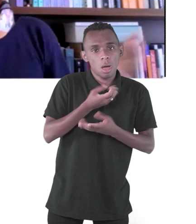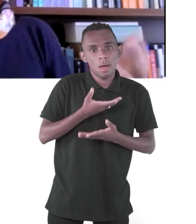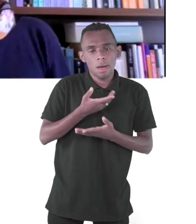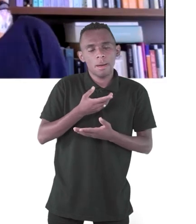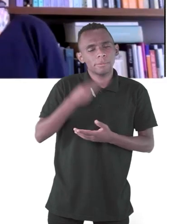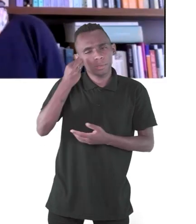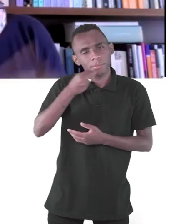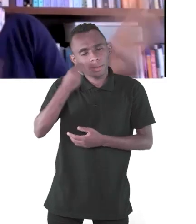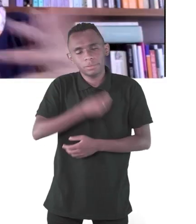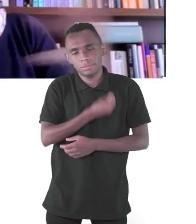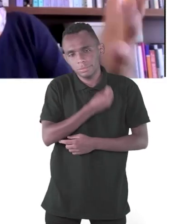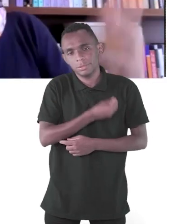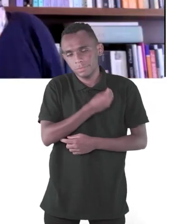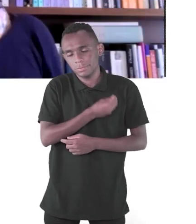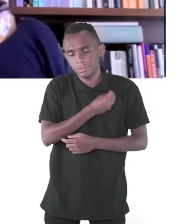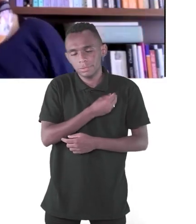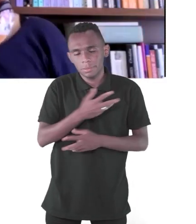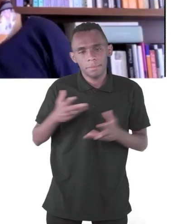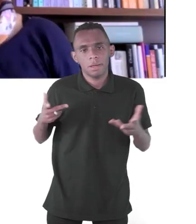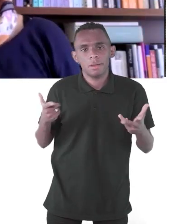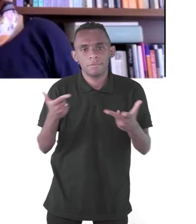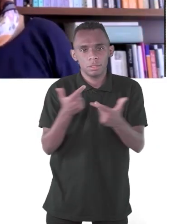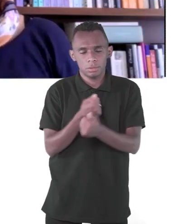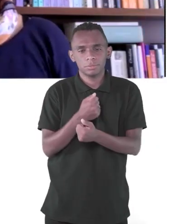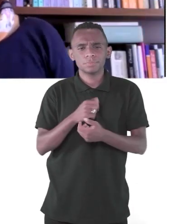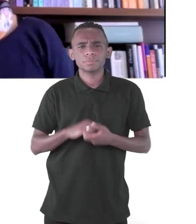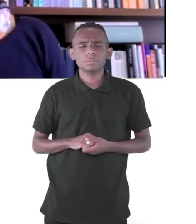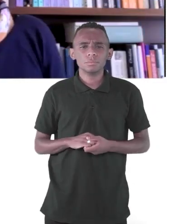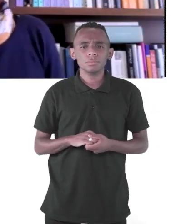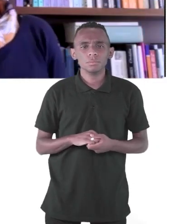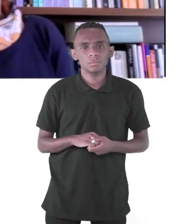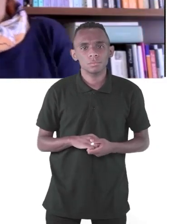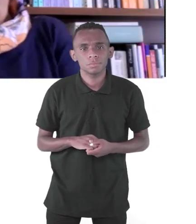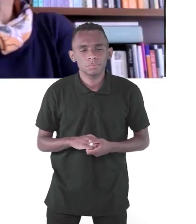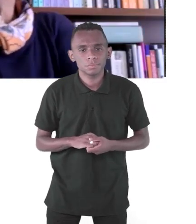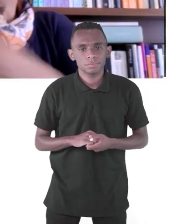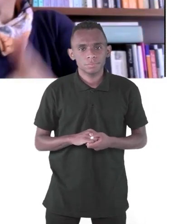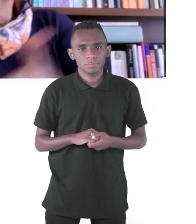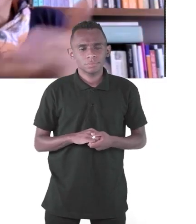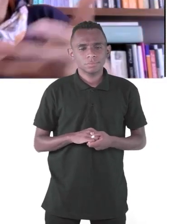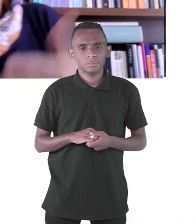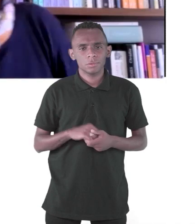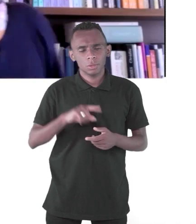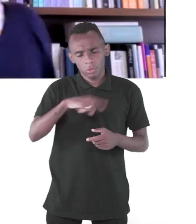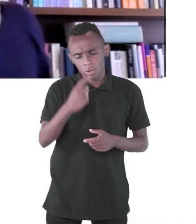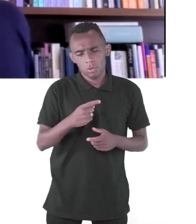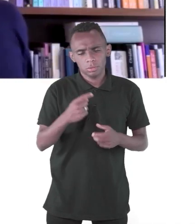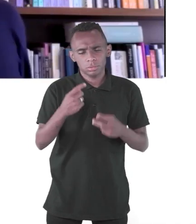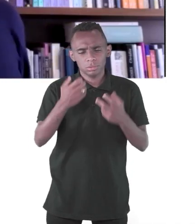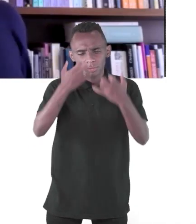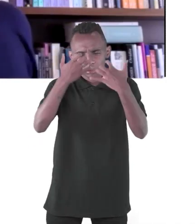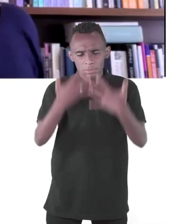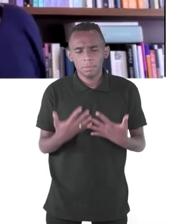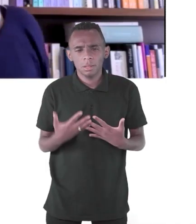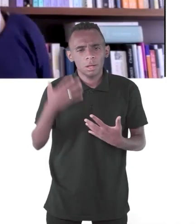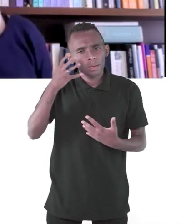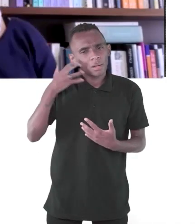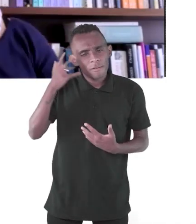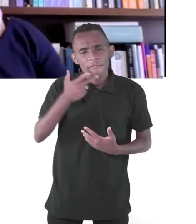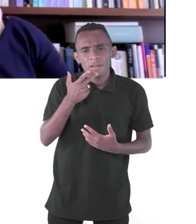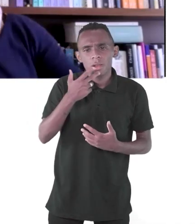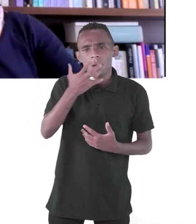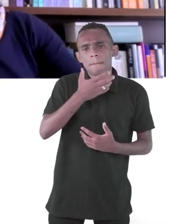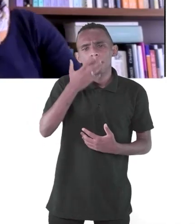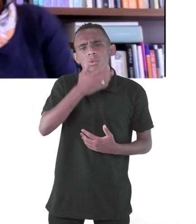o nosso cotidiano. E isso é tão lindo, né? Imagina... Fala um pouquinho, nós estamos falando tanto de música de